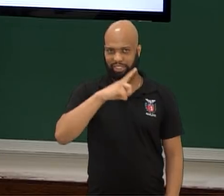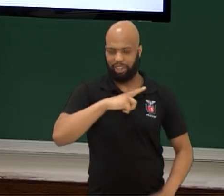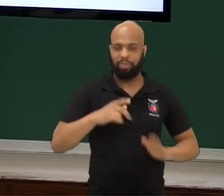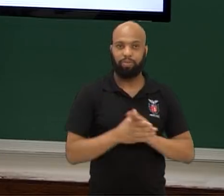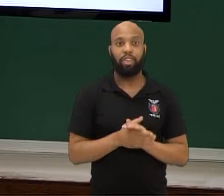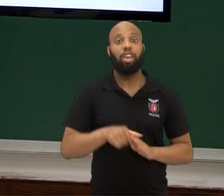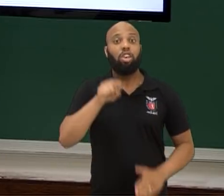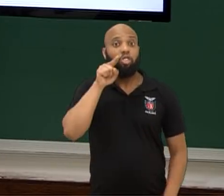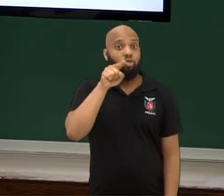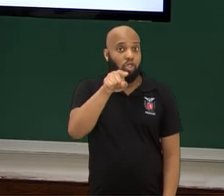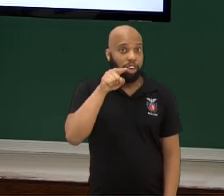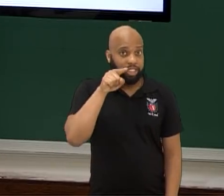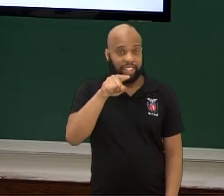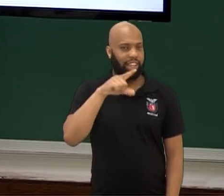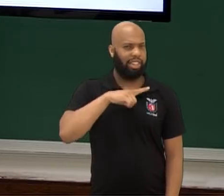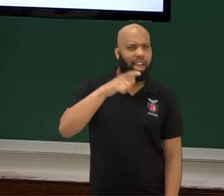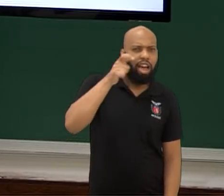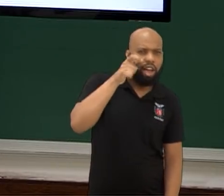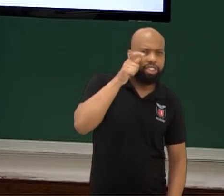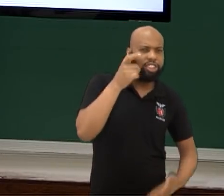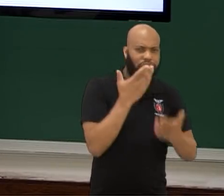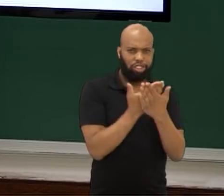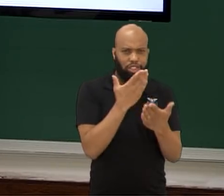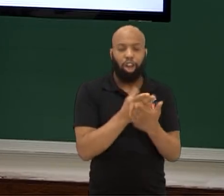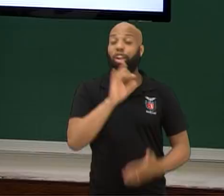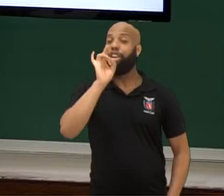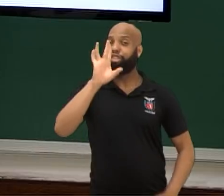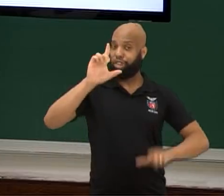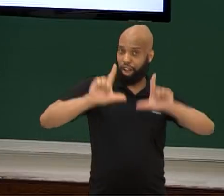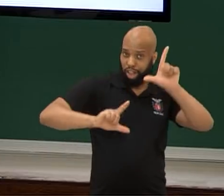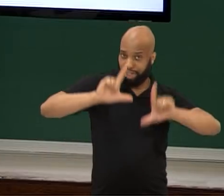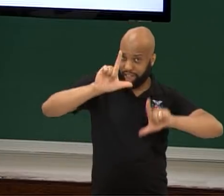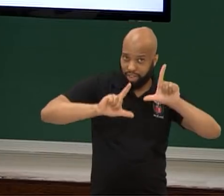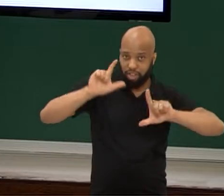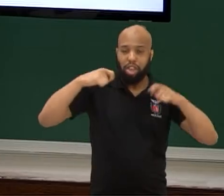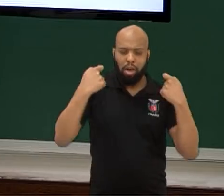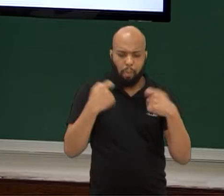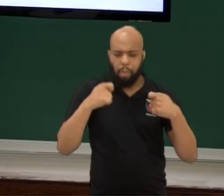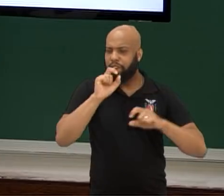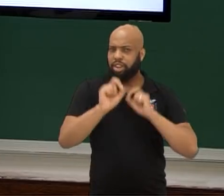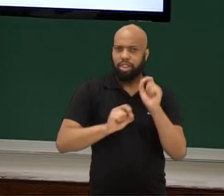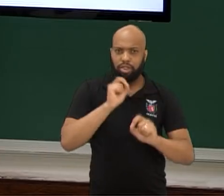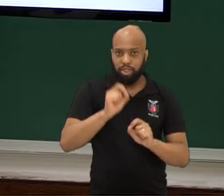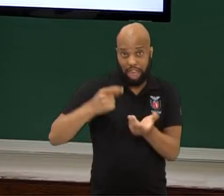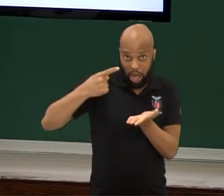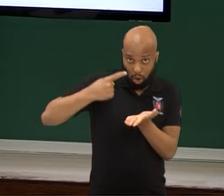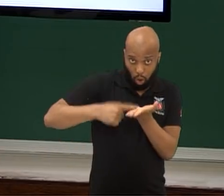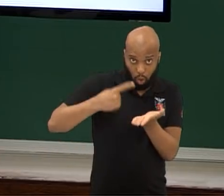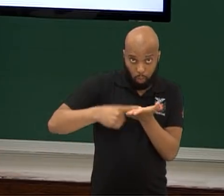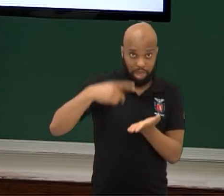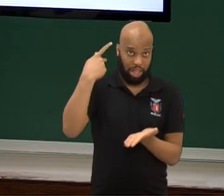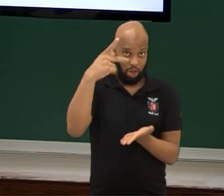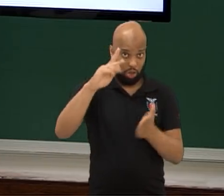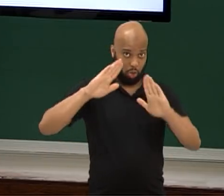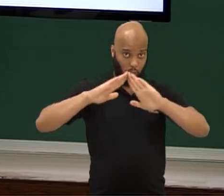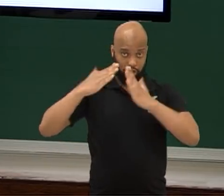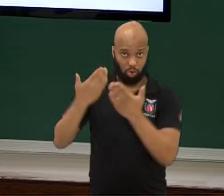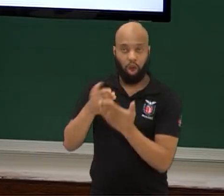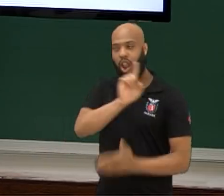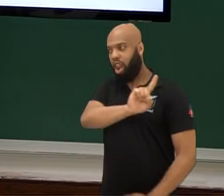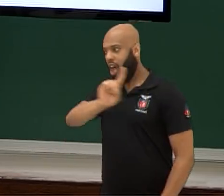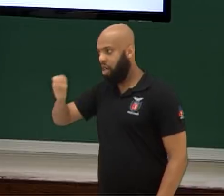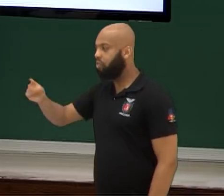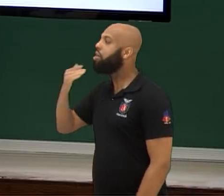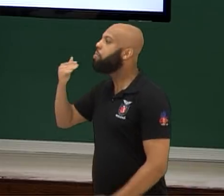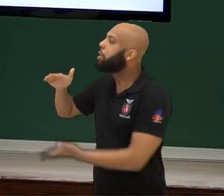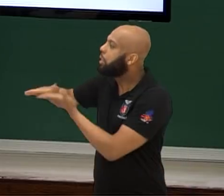recadinhos. Lembre-se, você que está assistindo a aula somente pela TV, vá até a sua escola, pegue seu